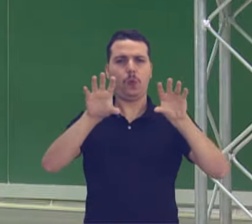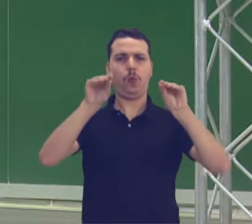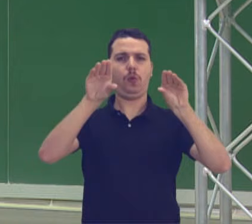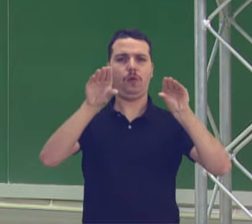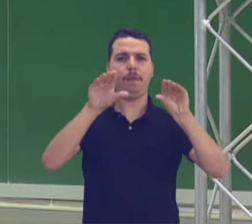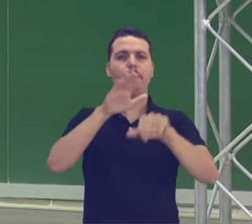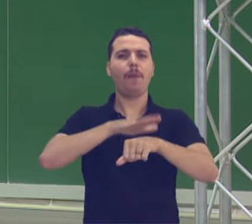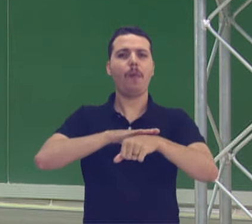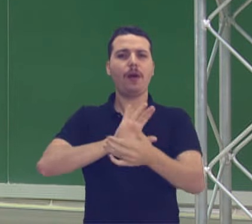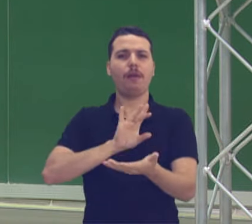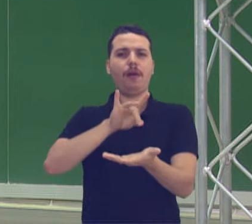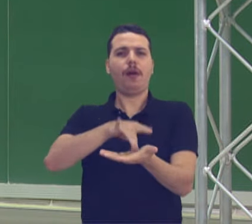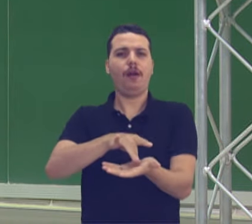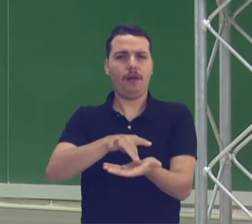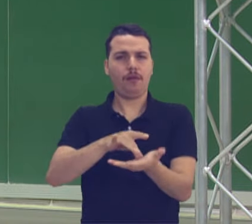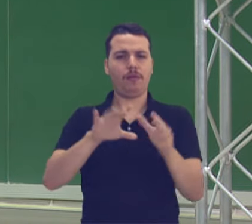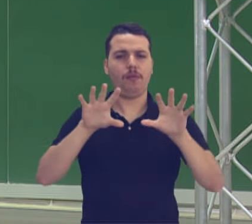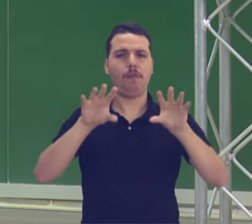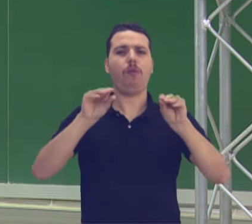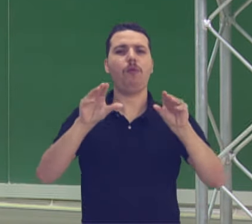esse momento da realidade